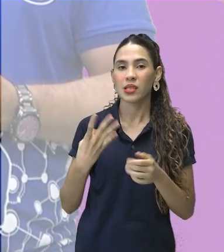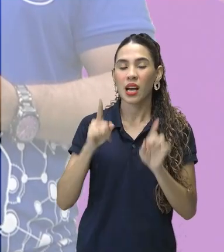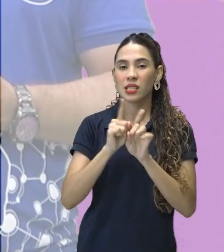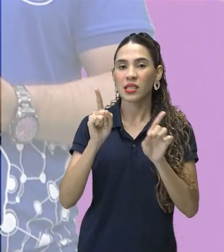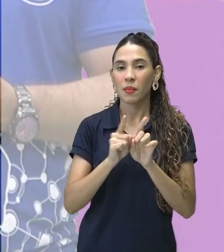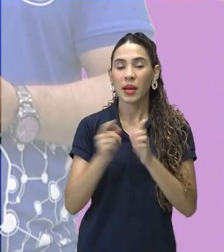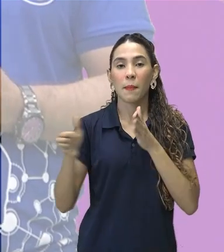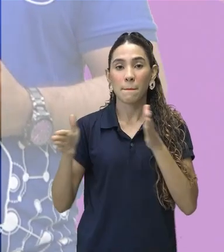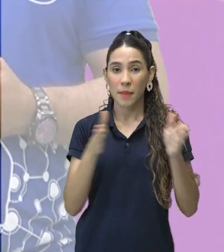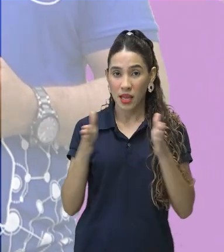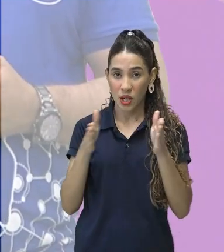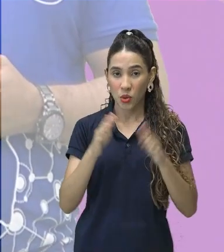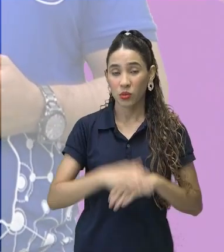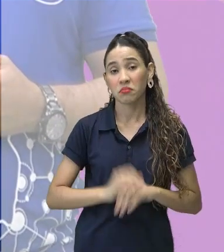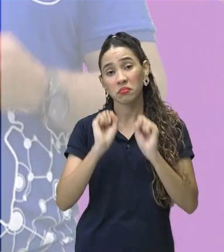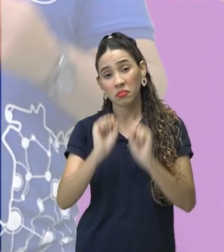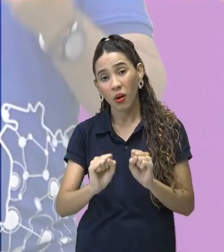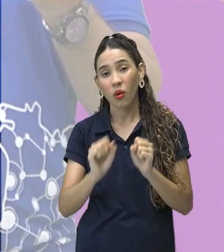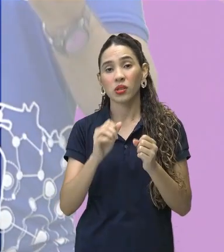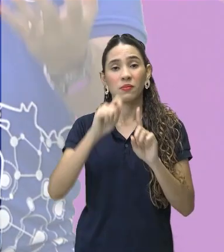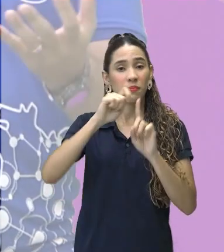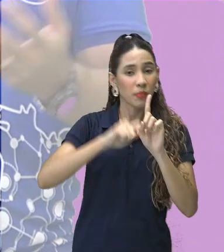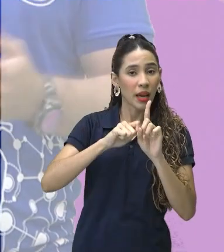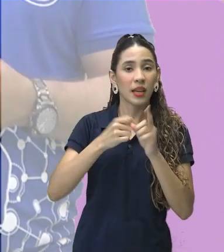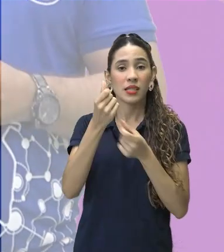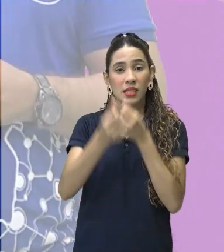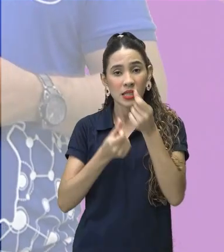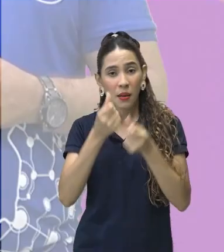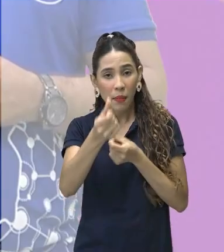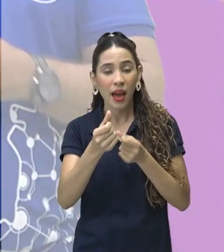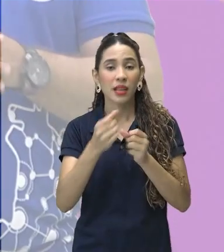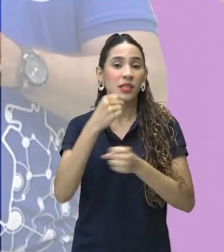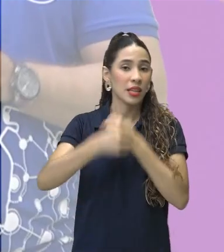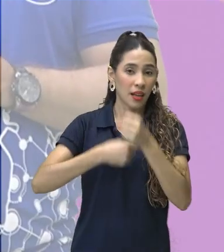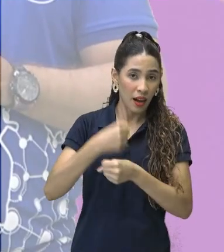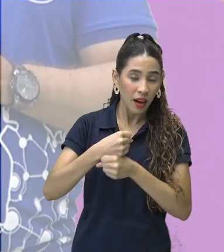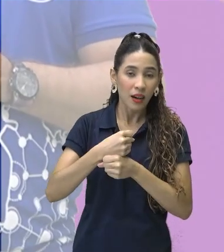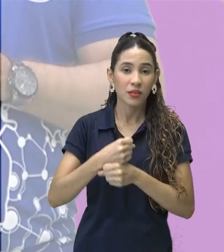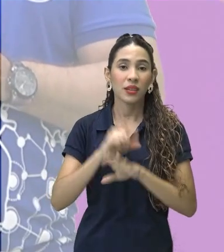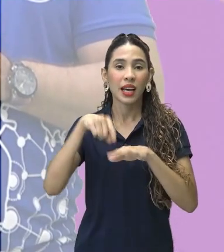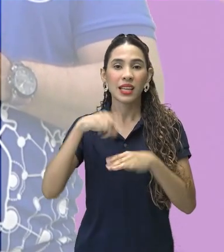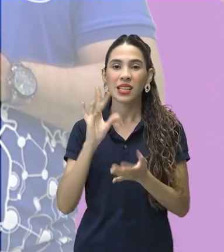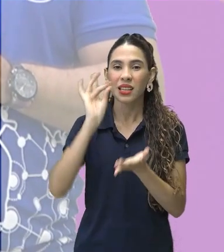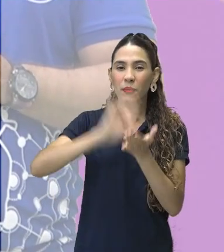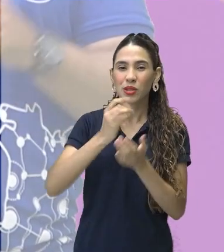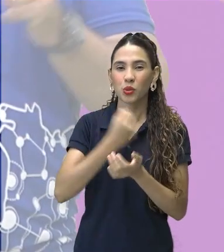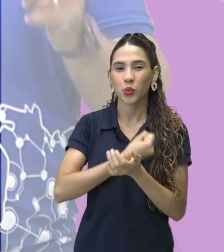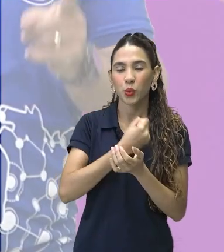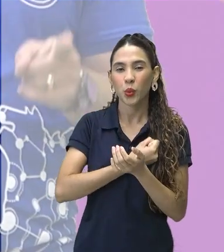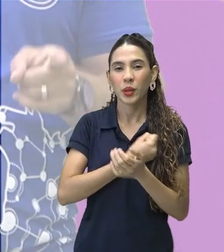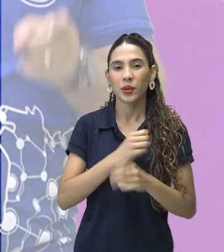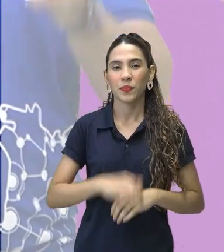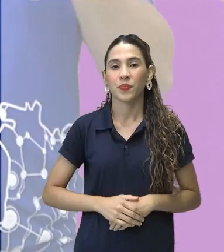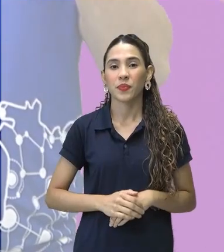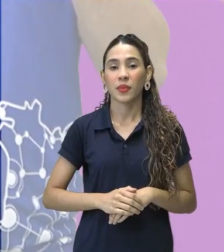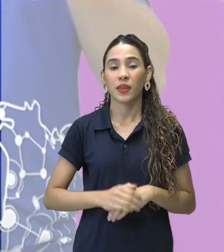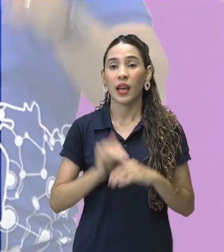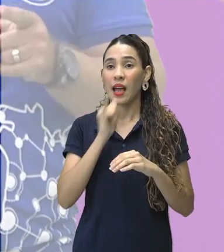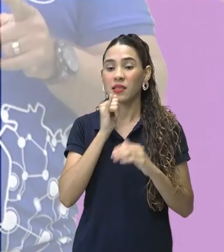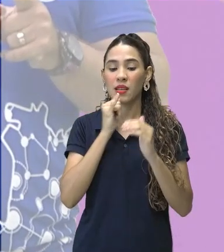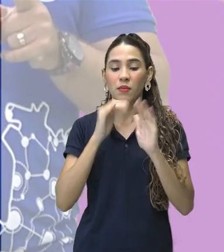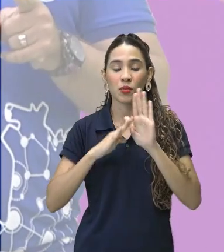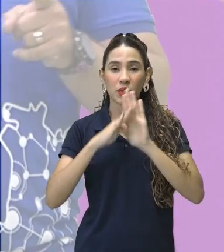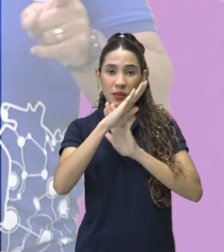e períodos. Pode ser mês, pode ser semestre, pode ser ano. É exatamente aqueles números que estão tanto em